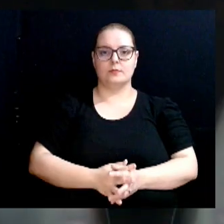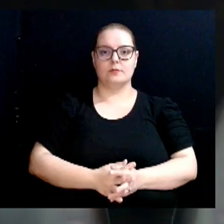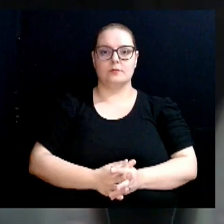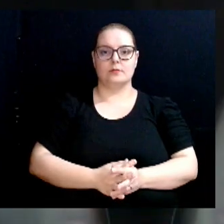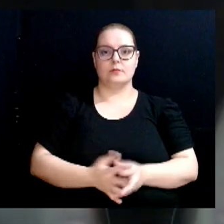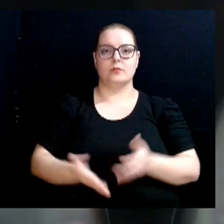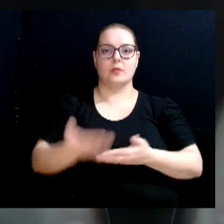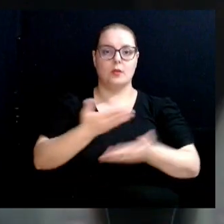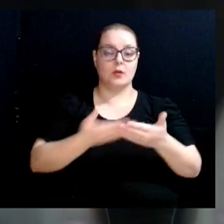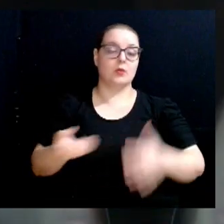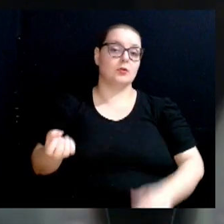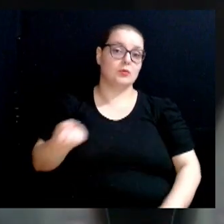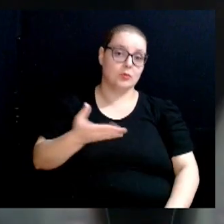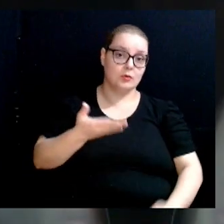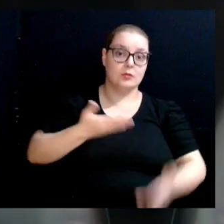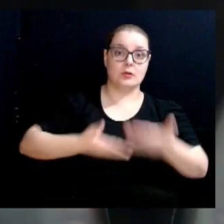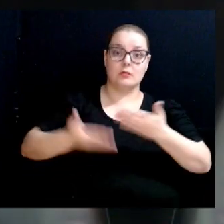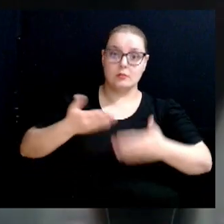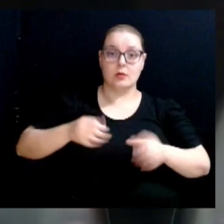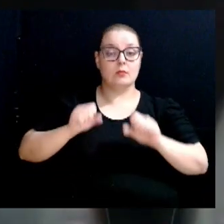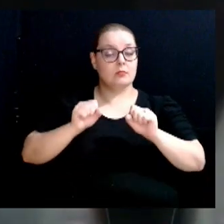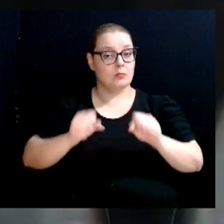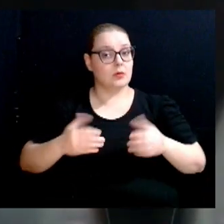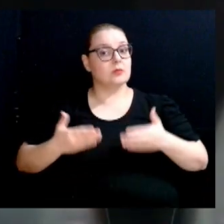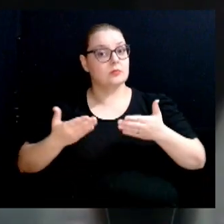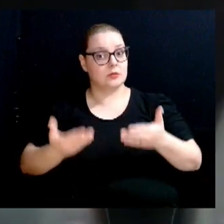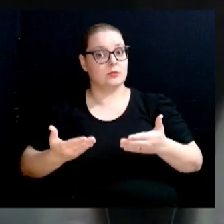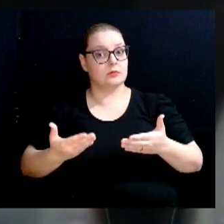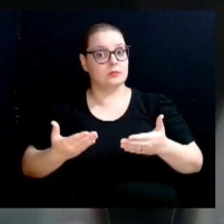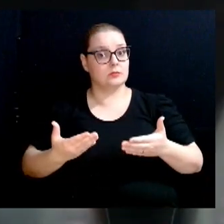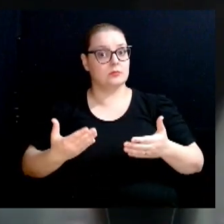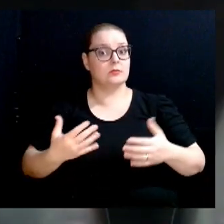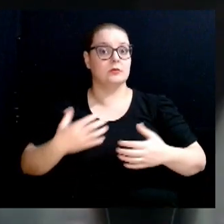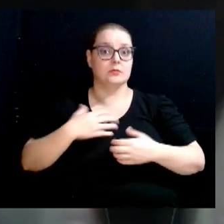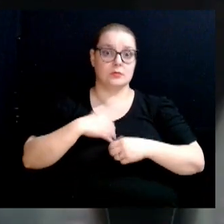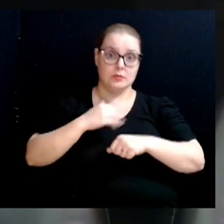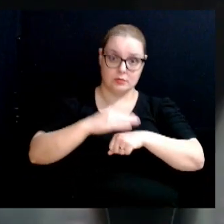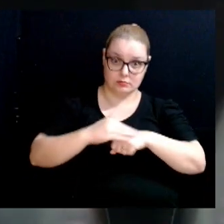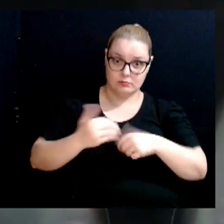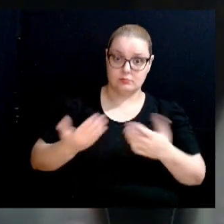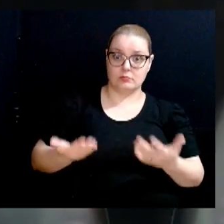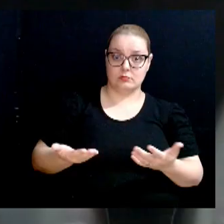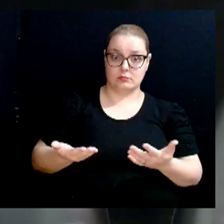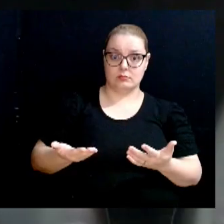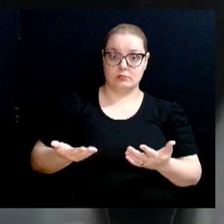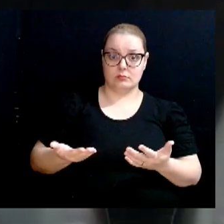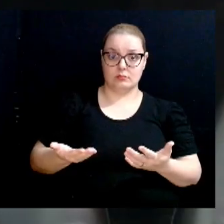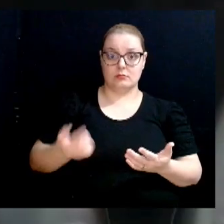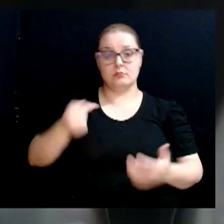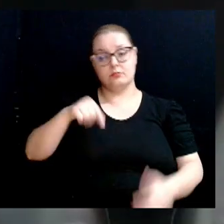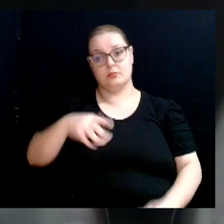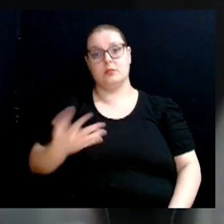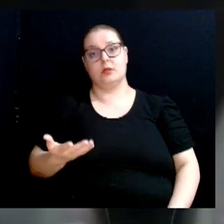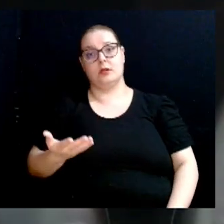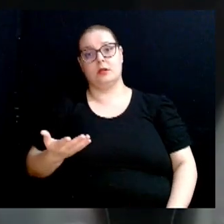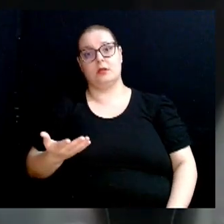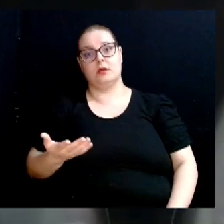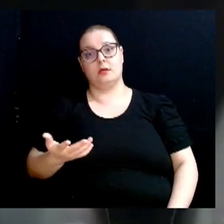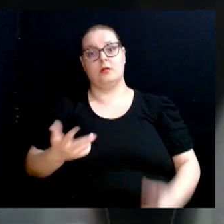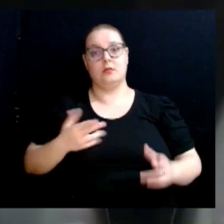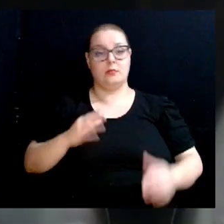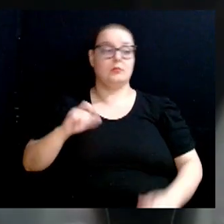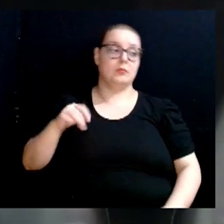experiências compartilhadas, elas podem trazer uma manifestação de carinho que é essa que a Camila, né, que colocou aqui, que está